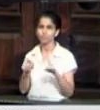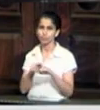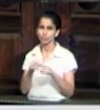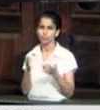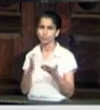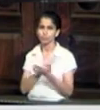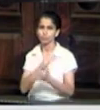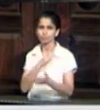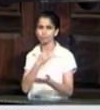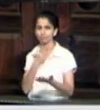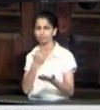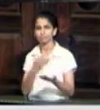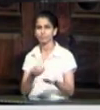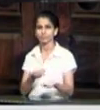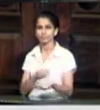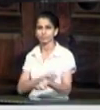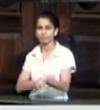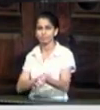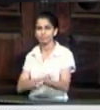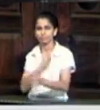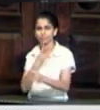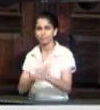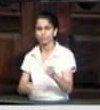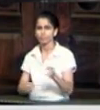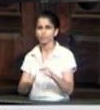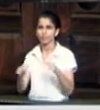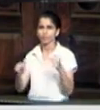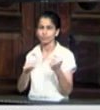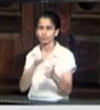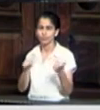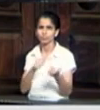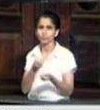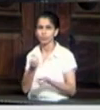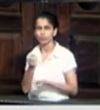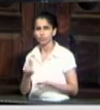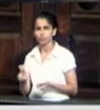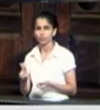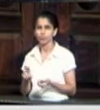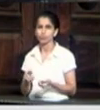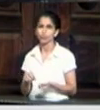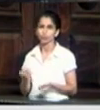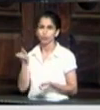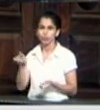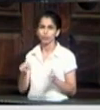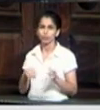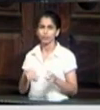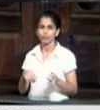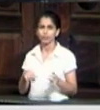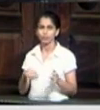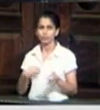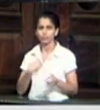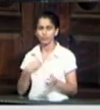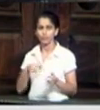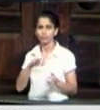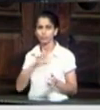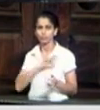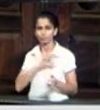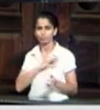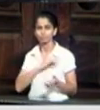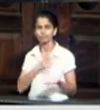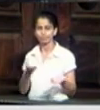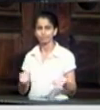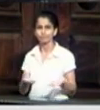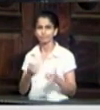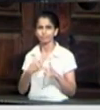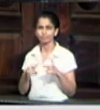em serviço ou em razão da sua condição de policial. Pelas famílias, de um modo